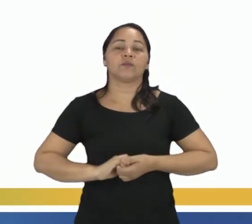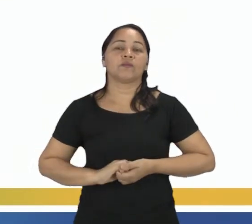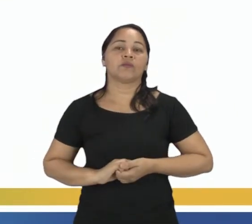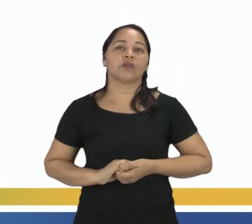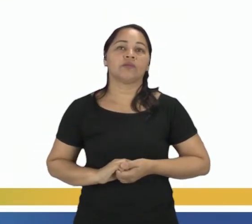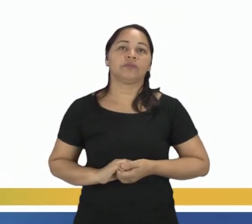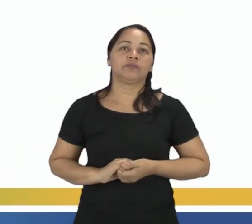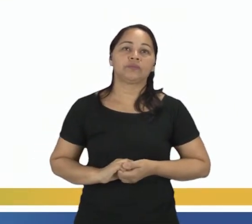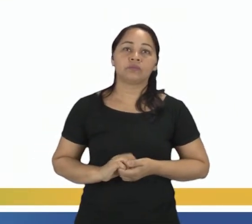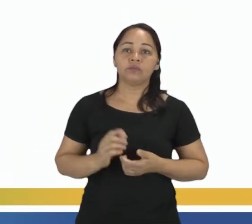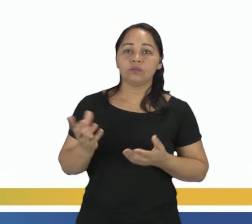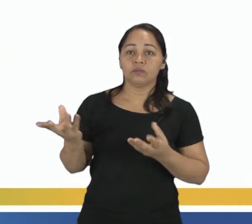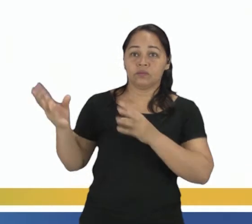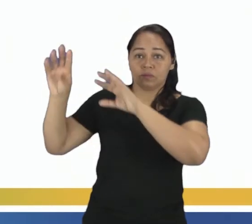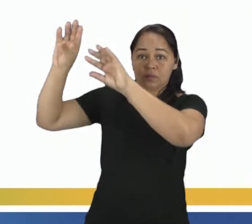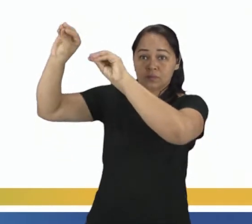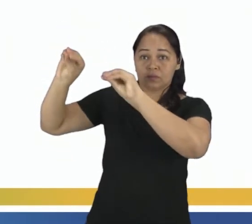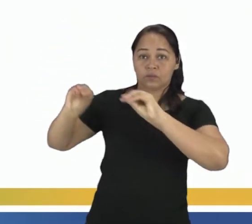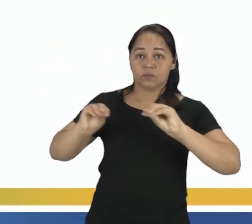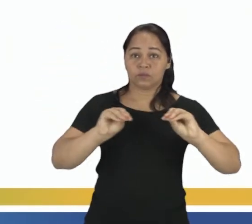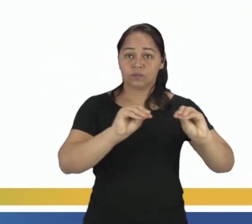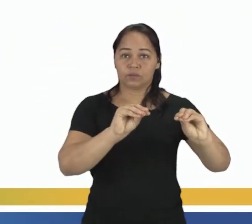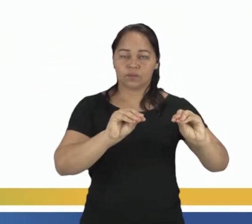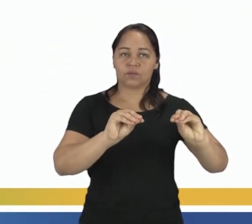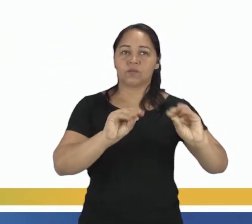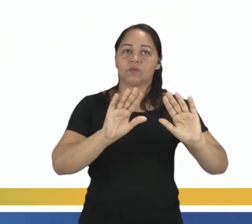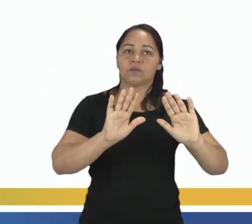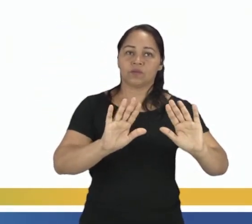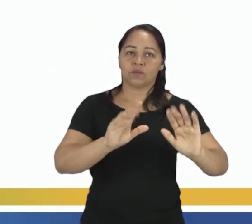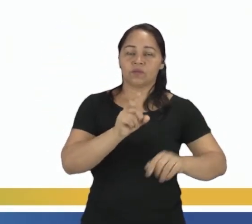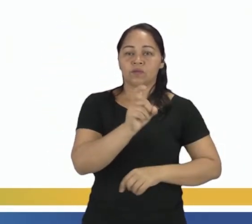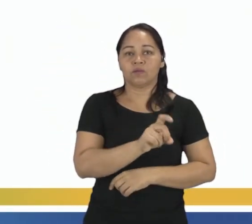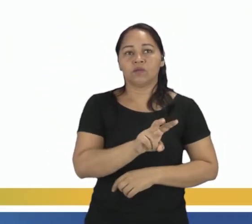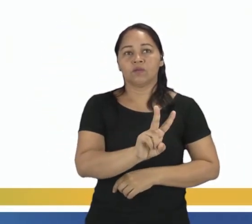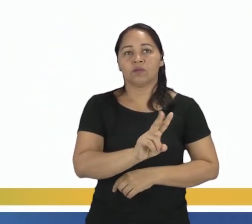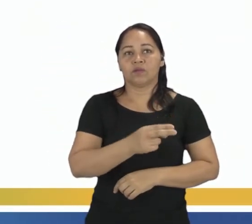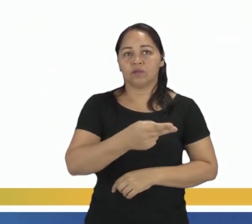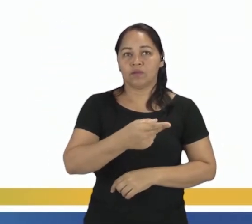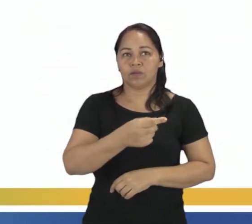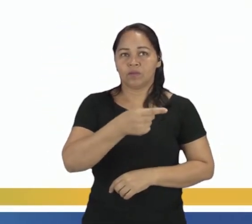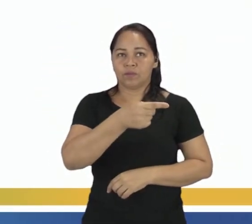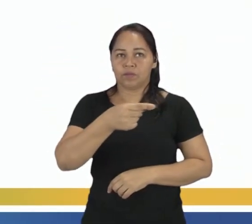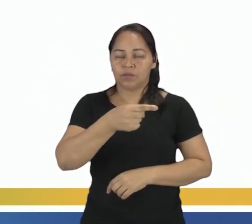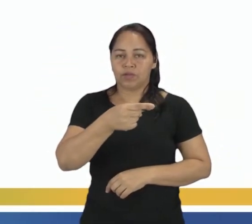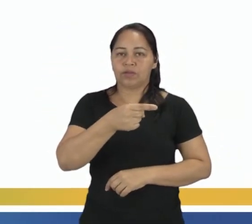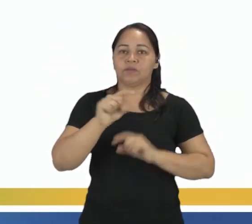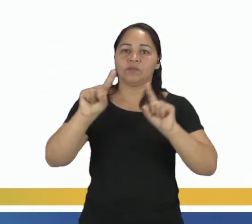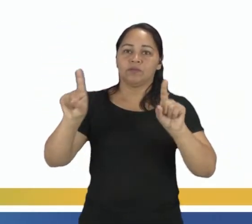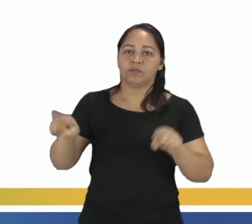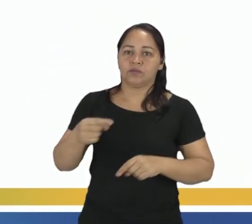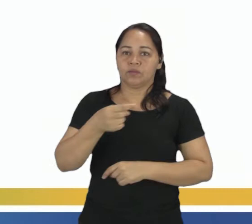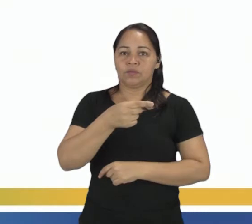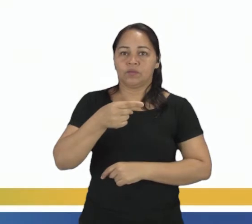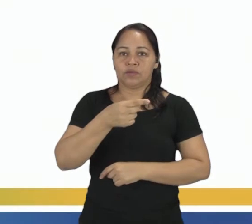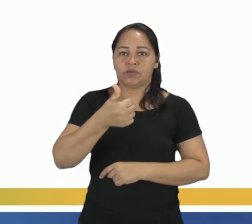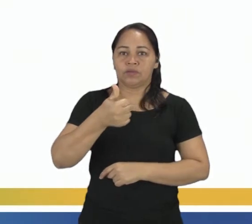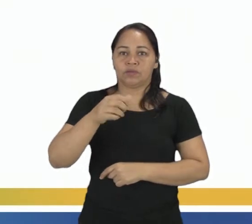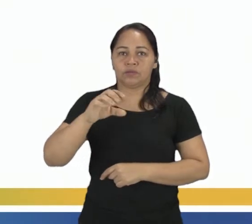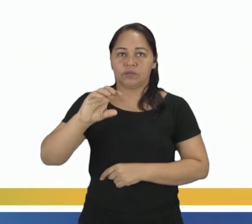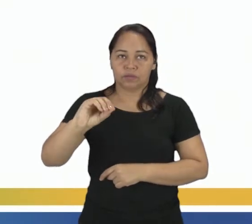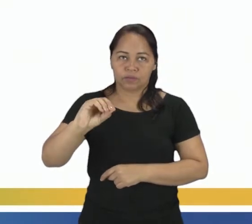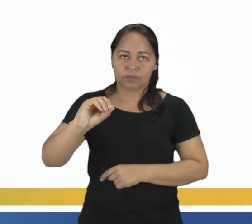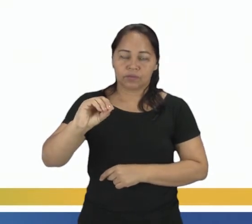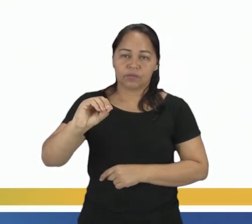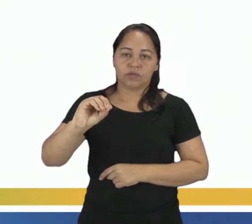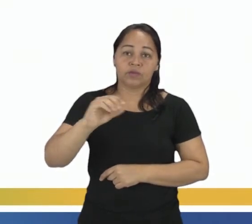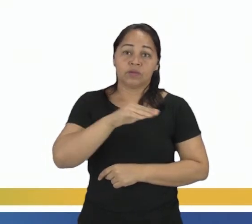1. Substituindo x do vértice menos b, esse primeiro menos a gente repete, certo? E o b,